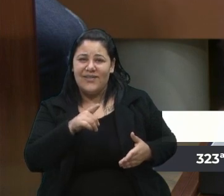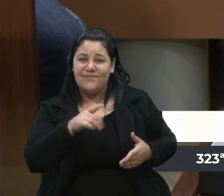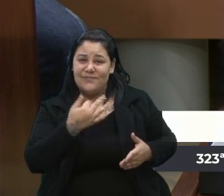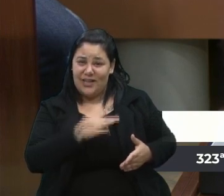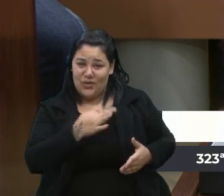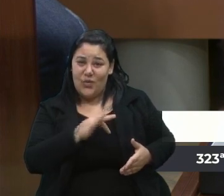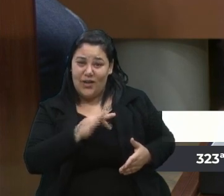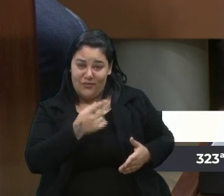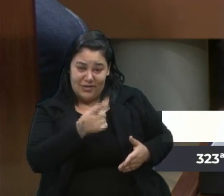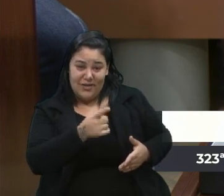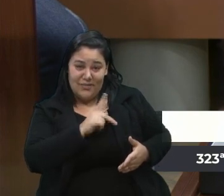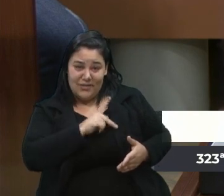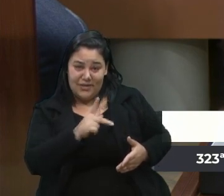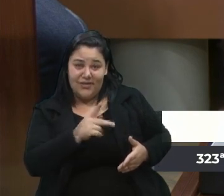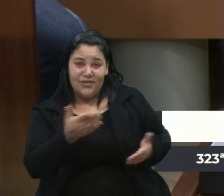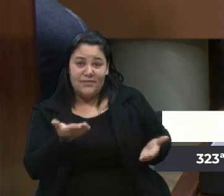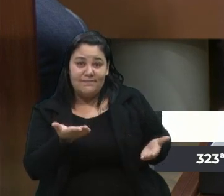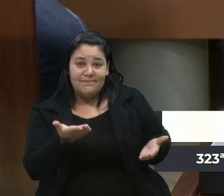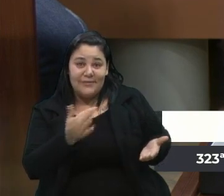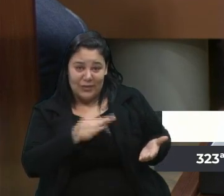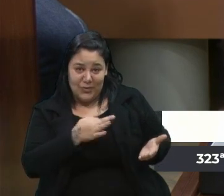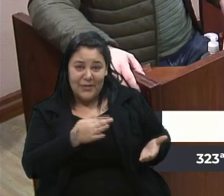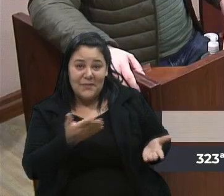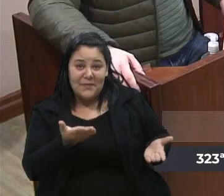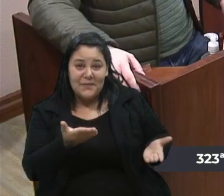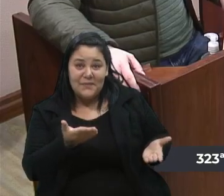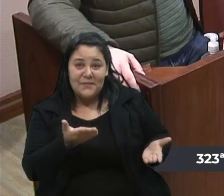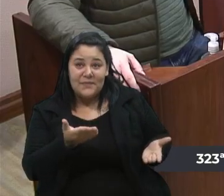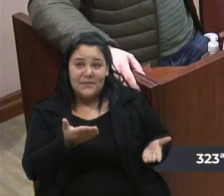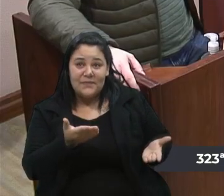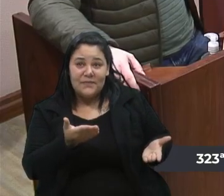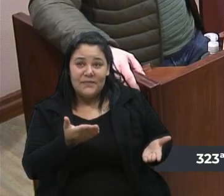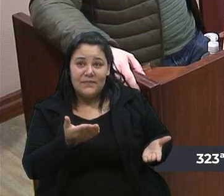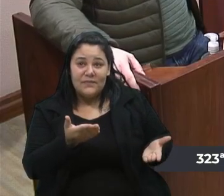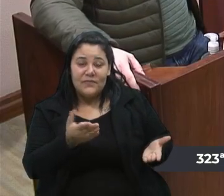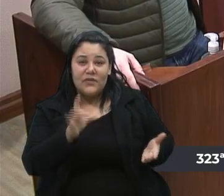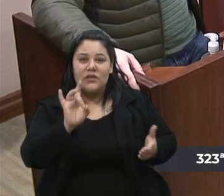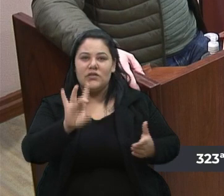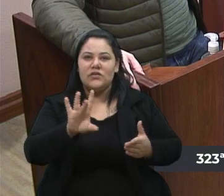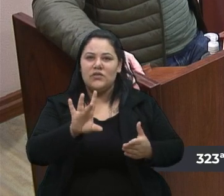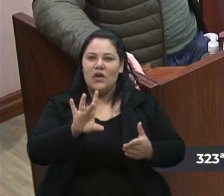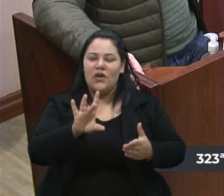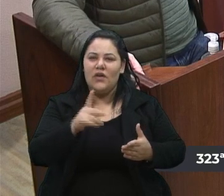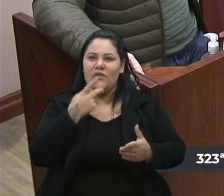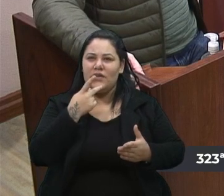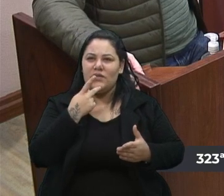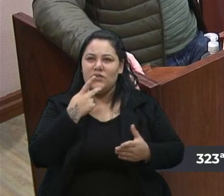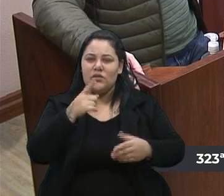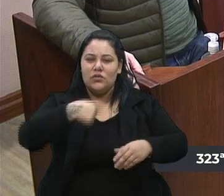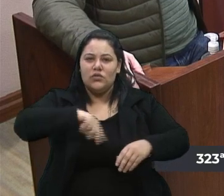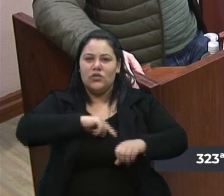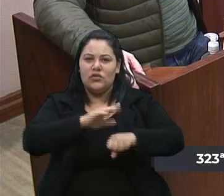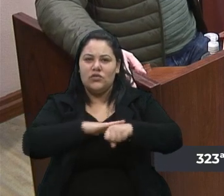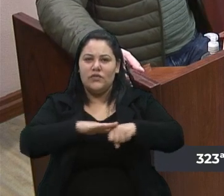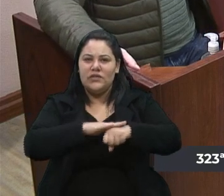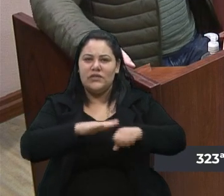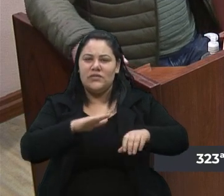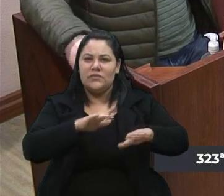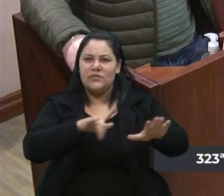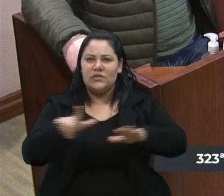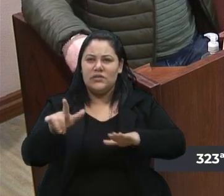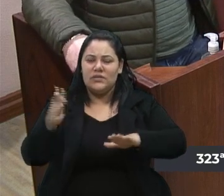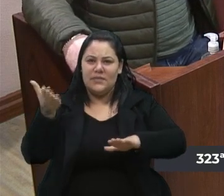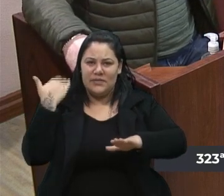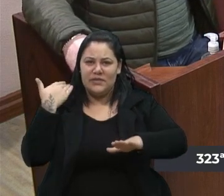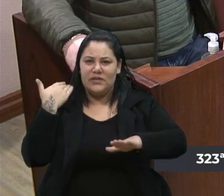mas obrigada vereadora só reiterando a questão de ordem de nós conversamos a semana passada de que